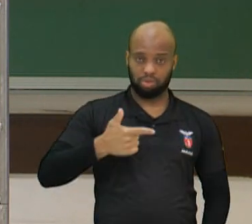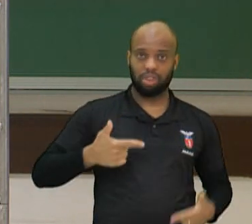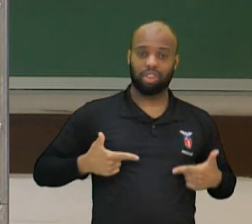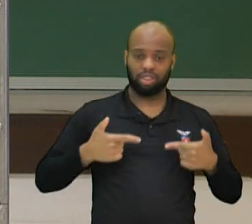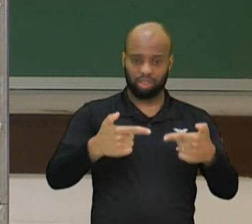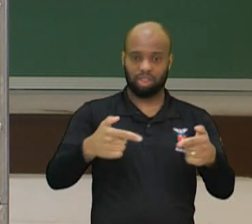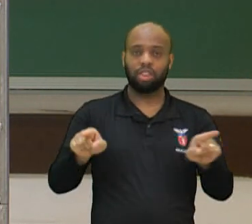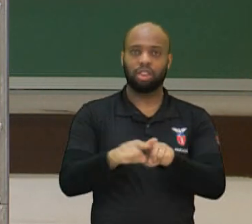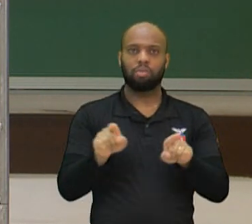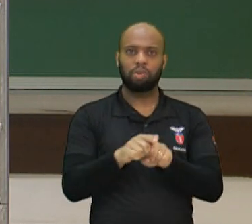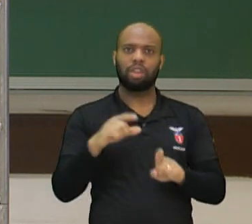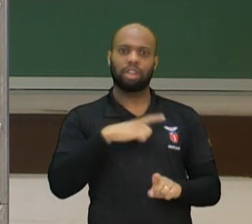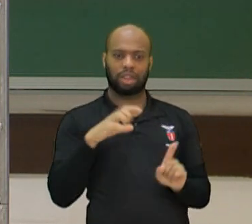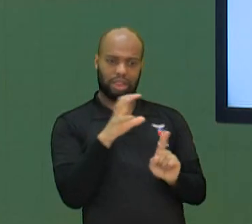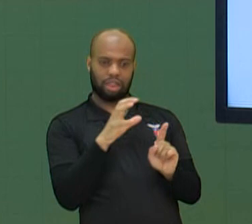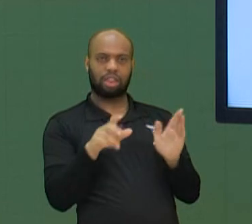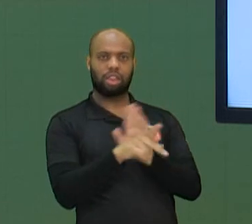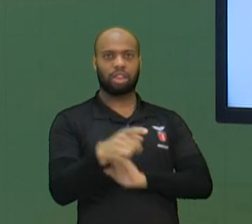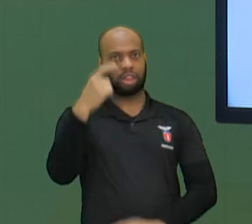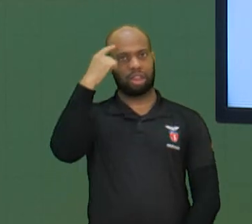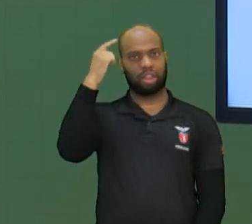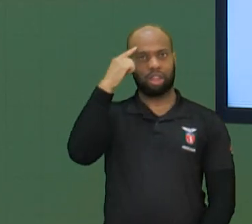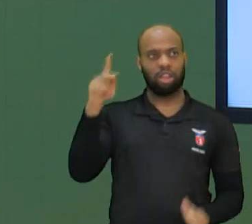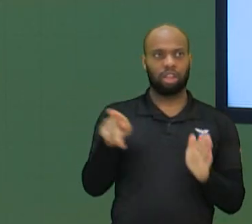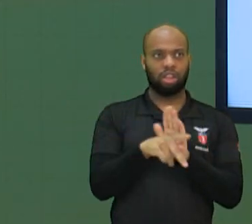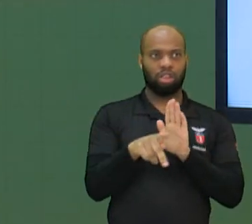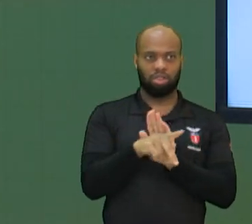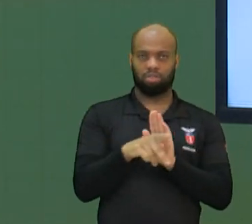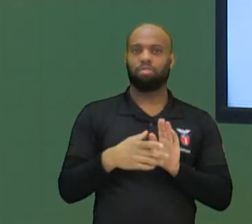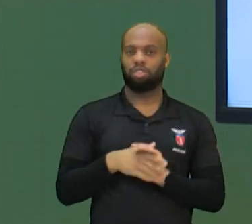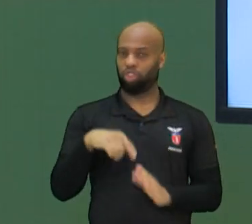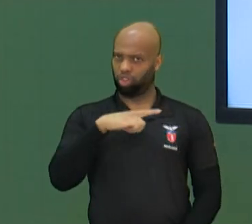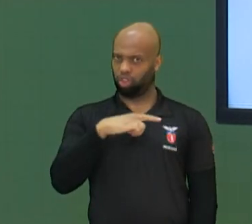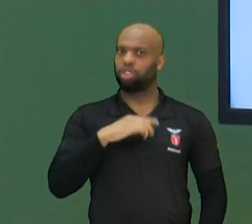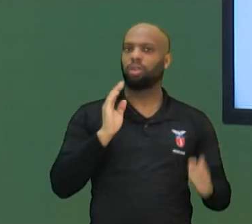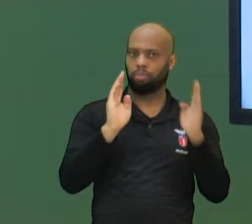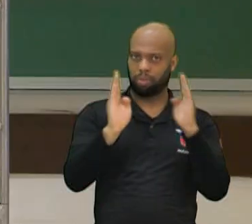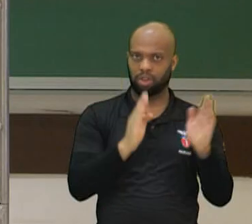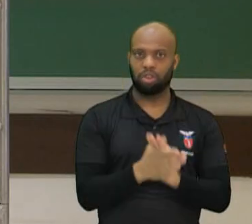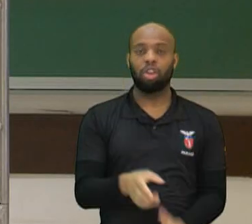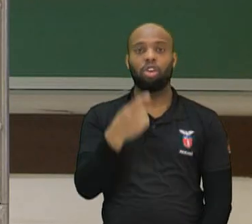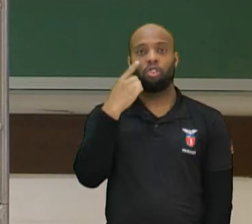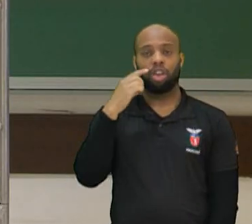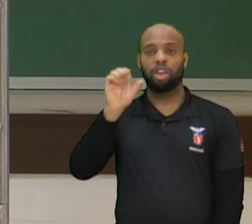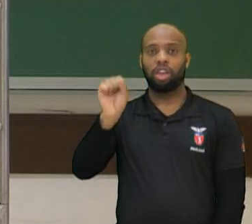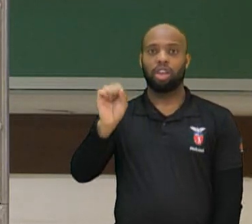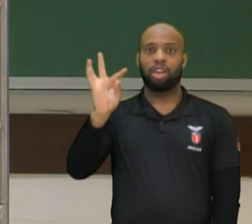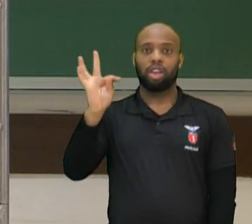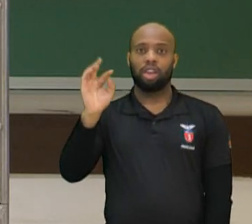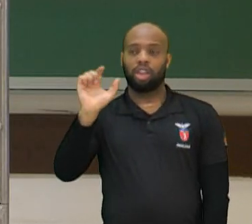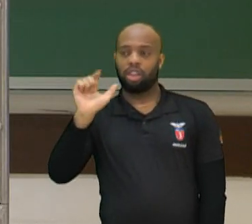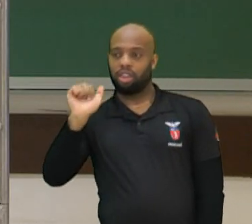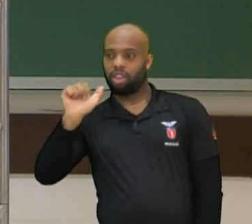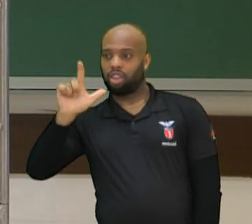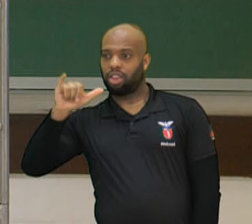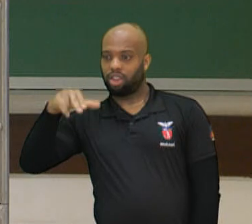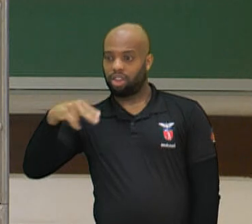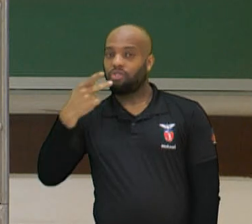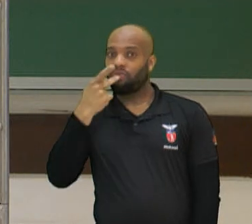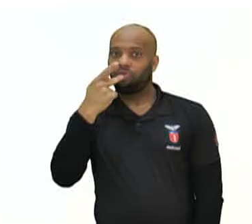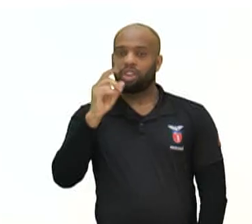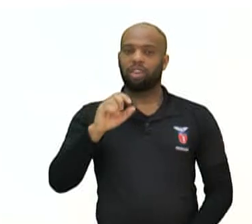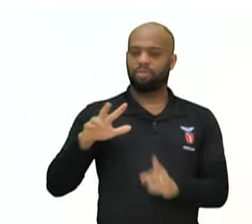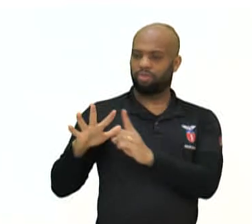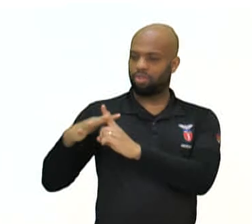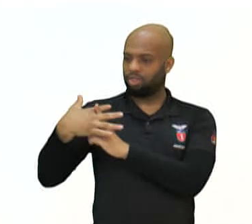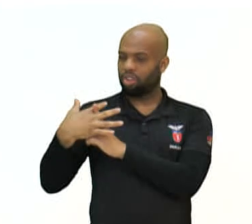que representava a ideologia oposta. Veja o que diz Stalin. O socialismo, que venceu